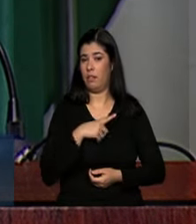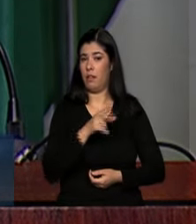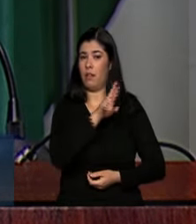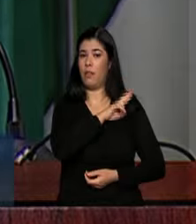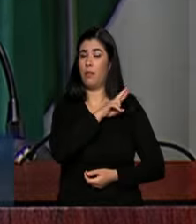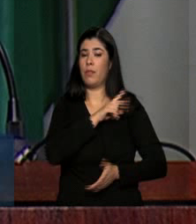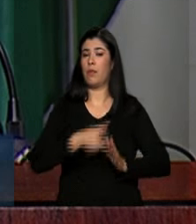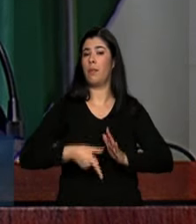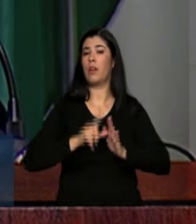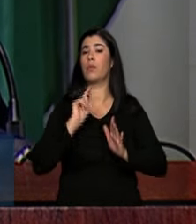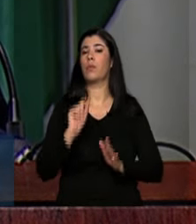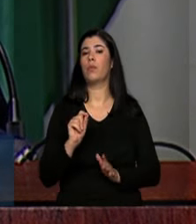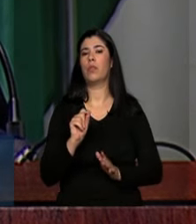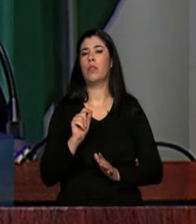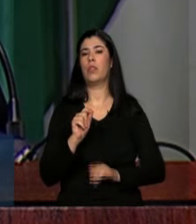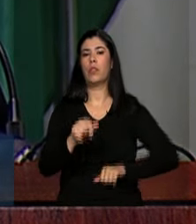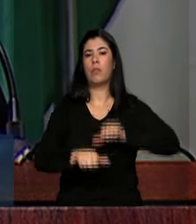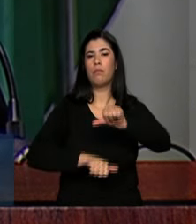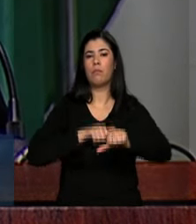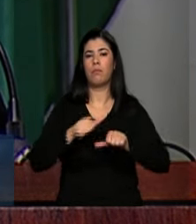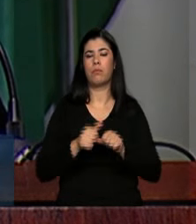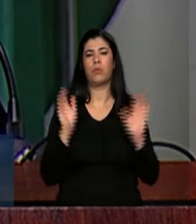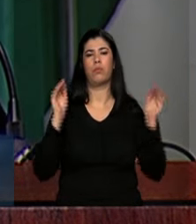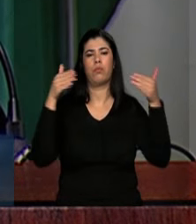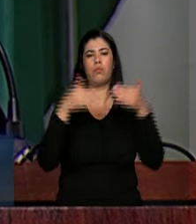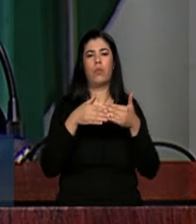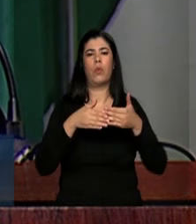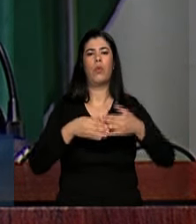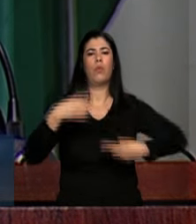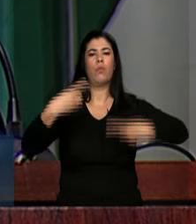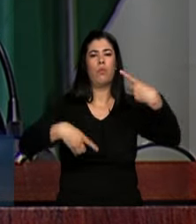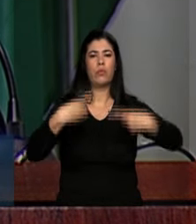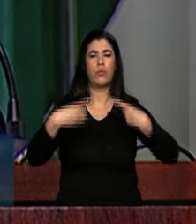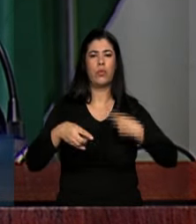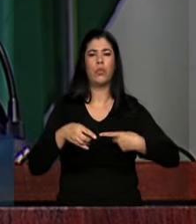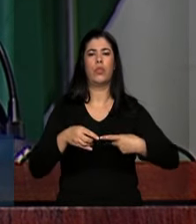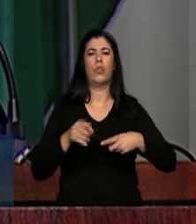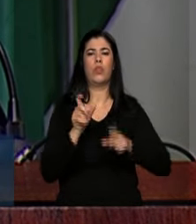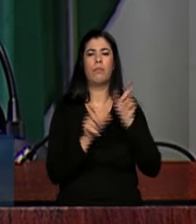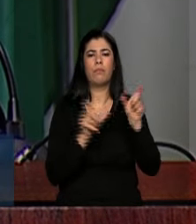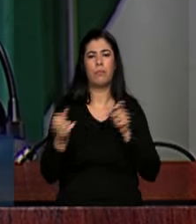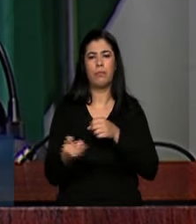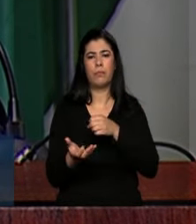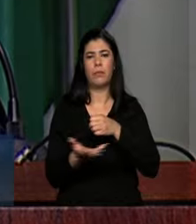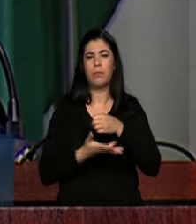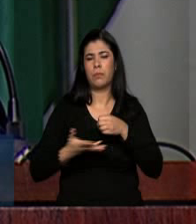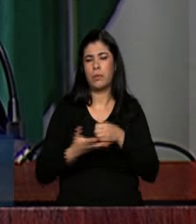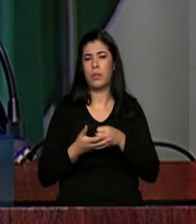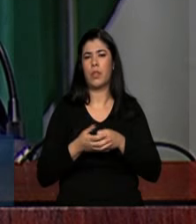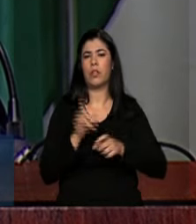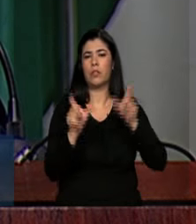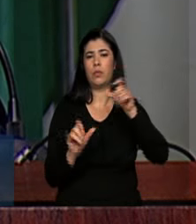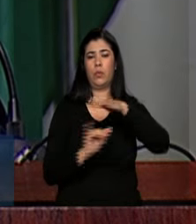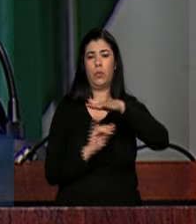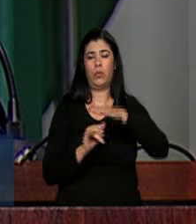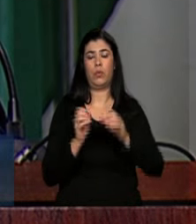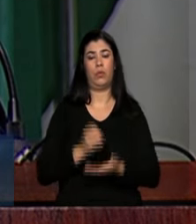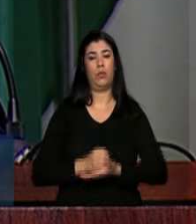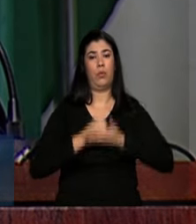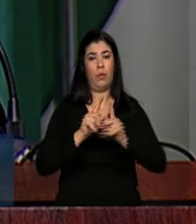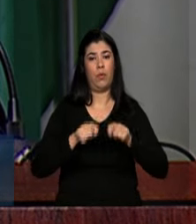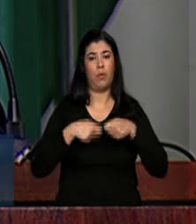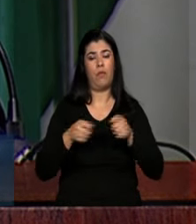tudo, reformar fóruns e estabelecer marcos legais e estruturas institucionais que apoiem ativamente os